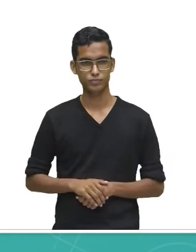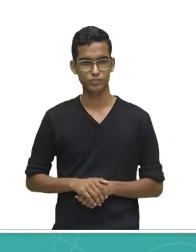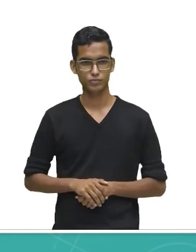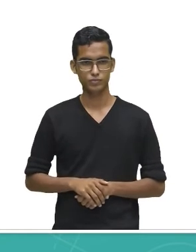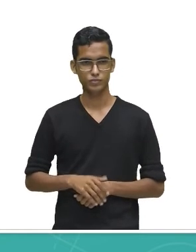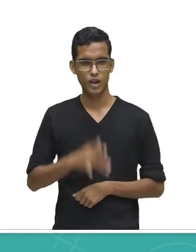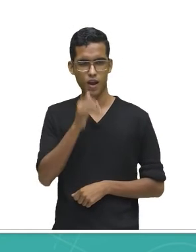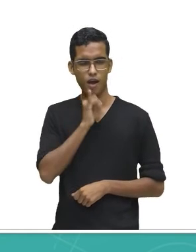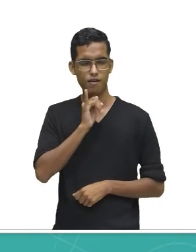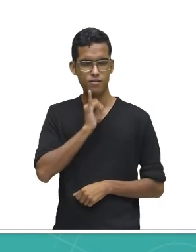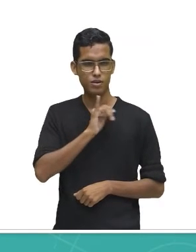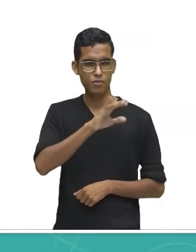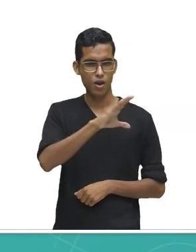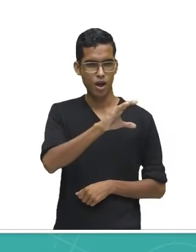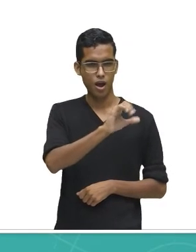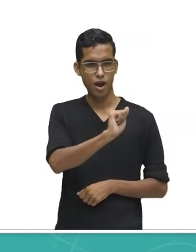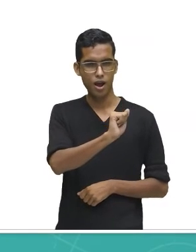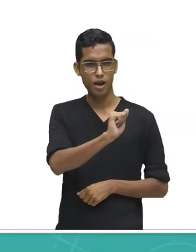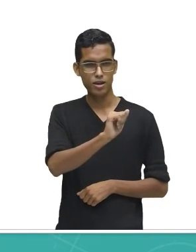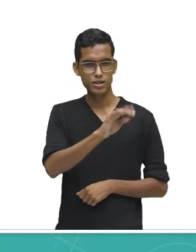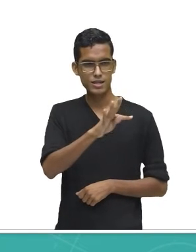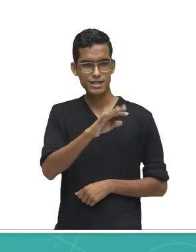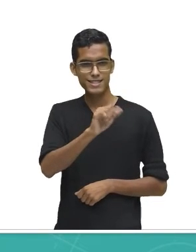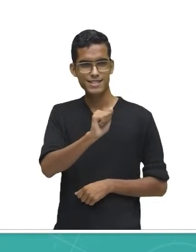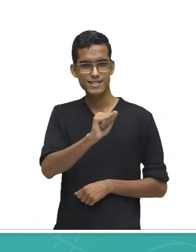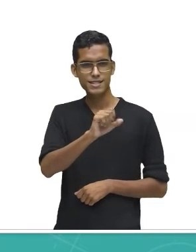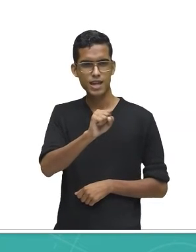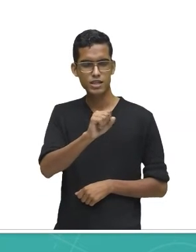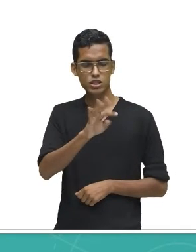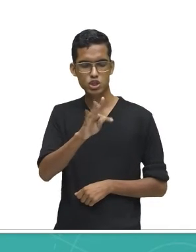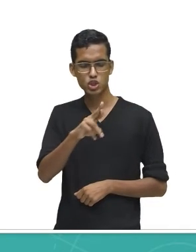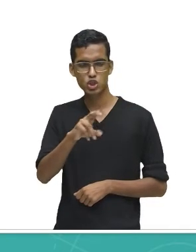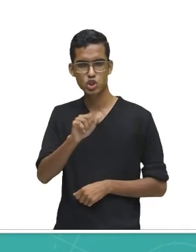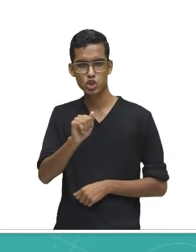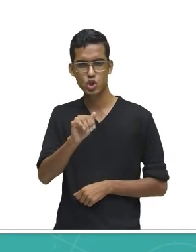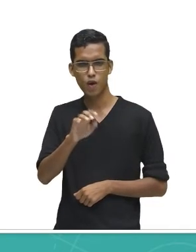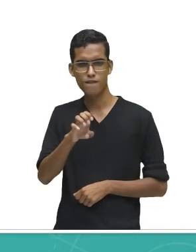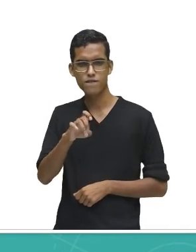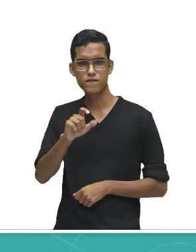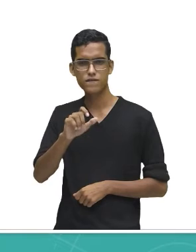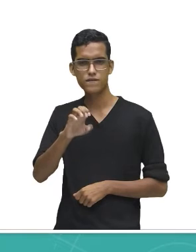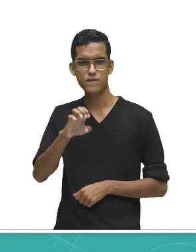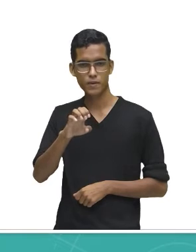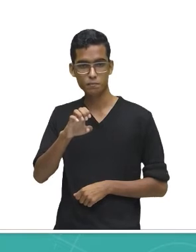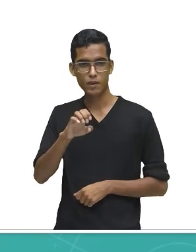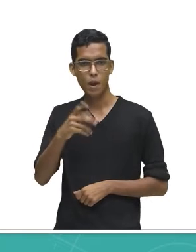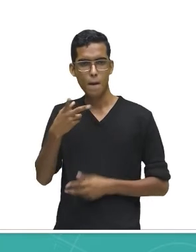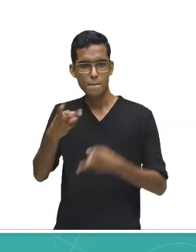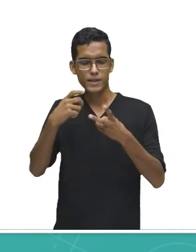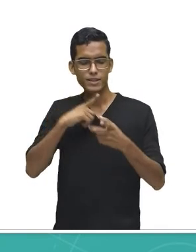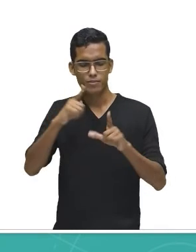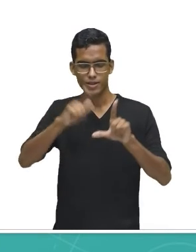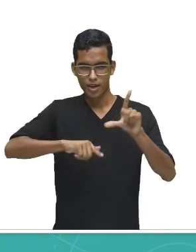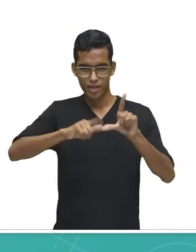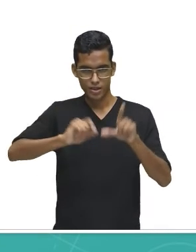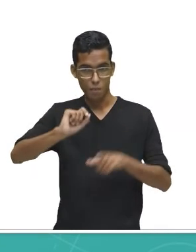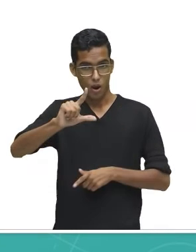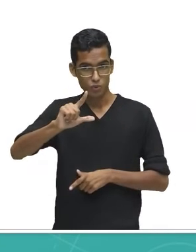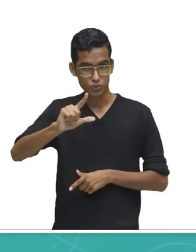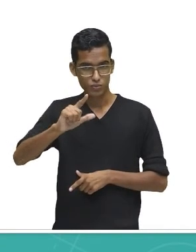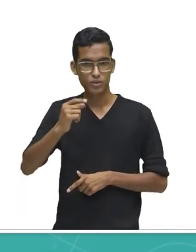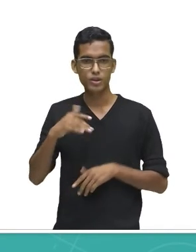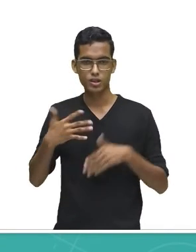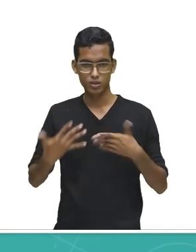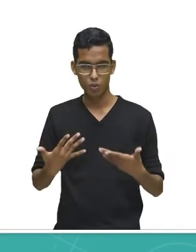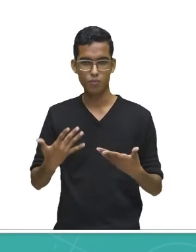Catástrofe, a sílaba tônica proposta tas. Ao escutar, então, veja só, rubrica,